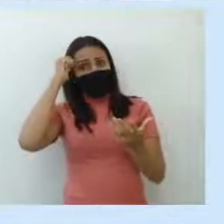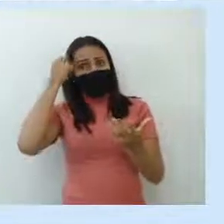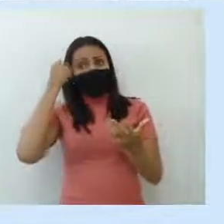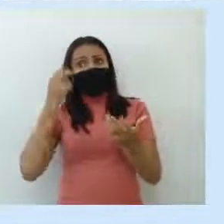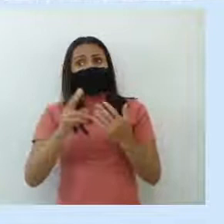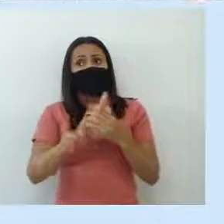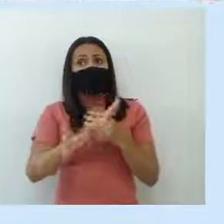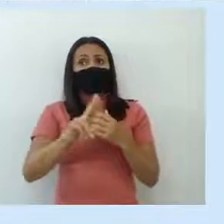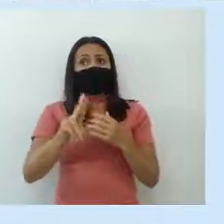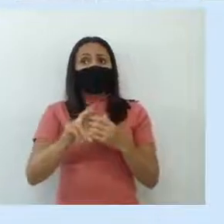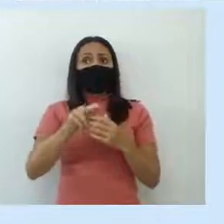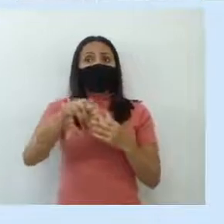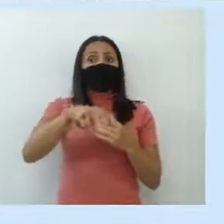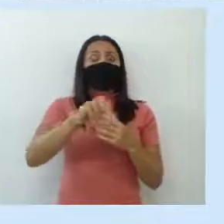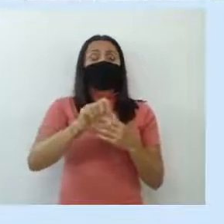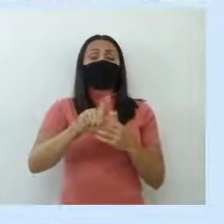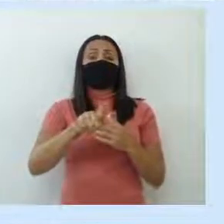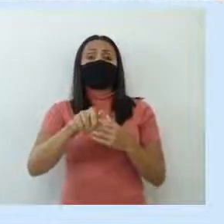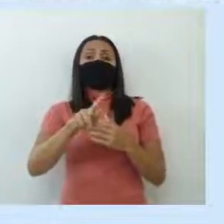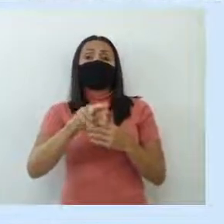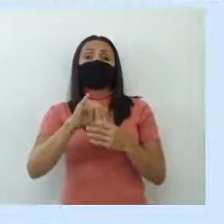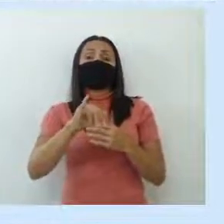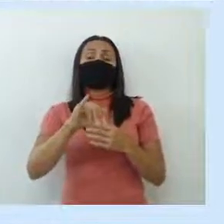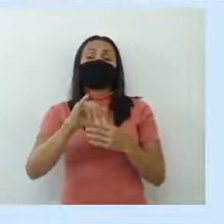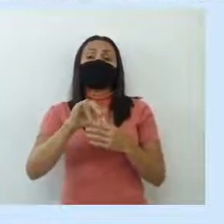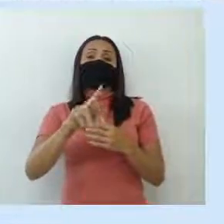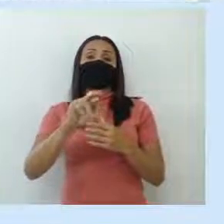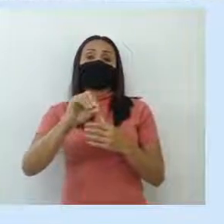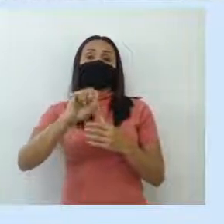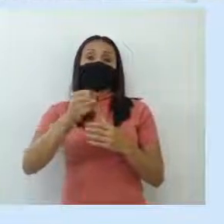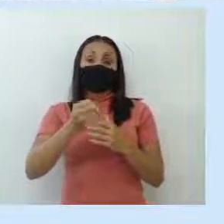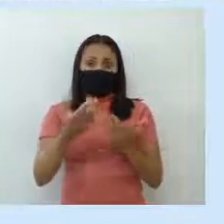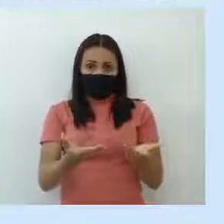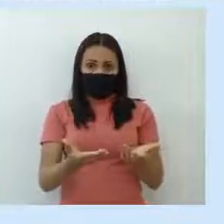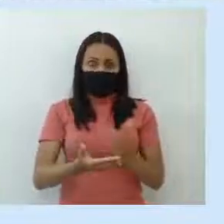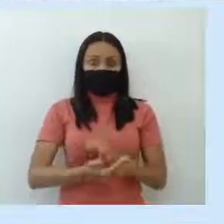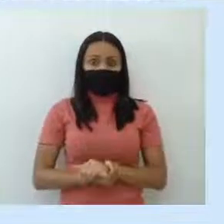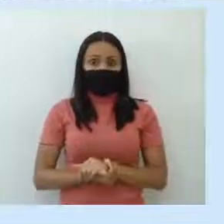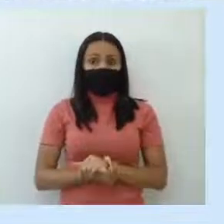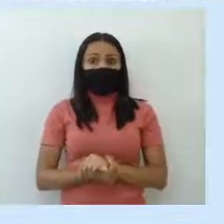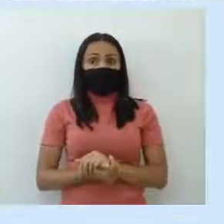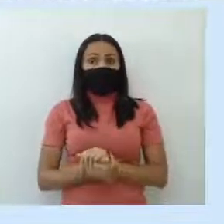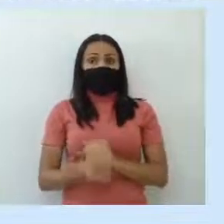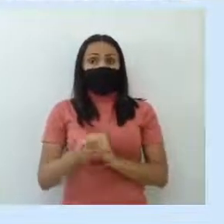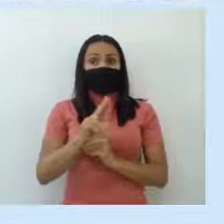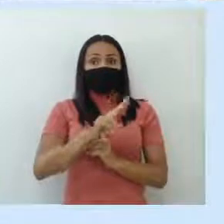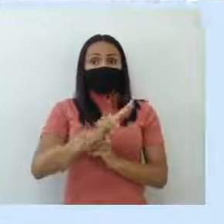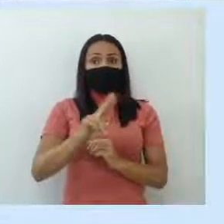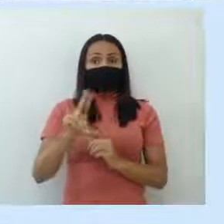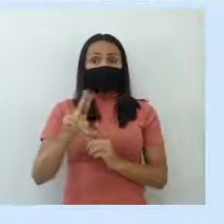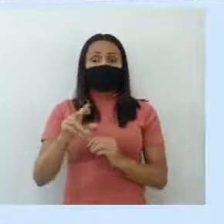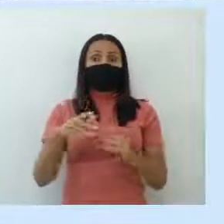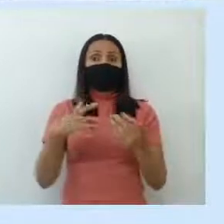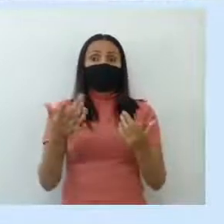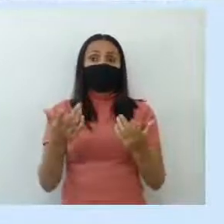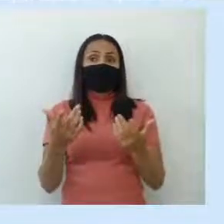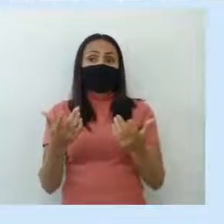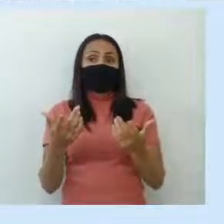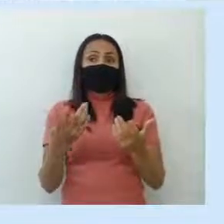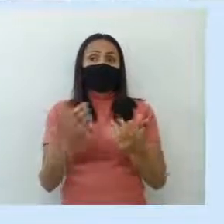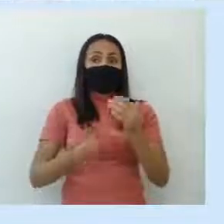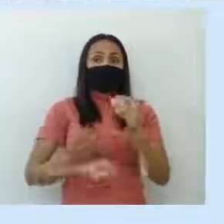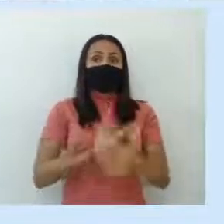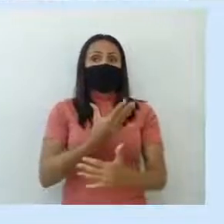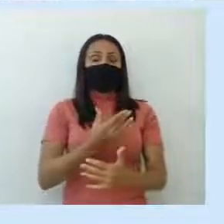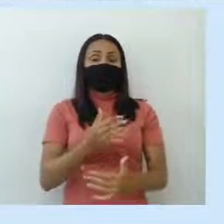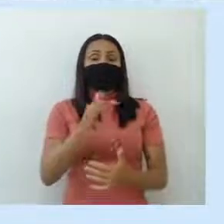de navios negreiros ou navios tumbeiros, nome que é derivado de tumba, devido à